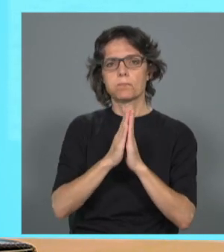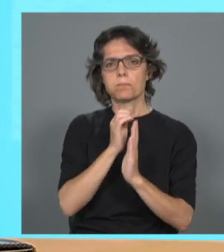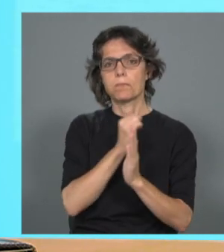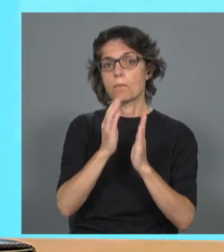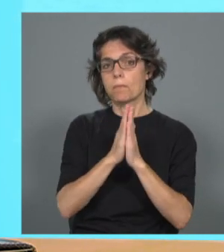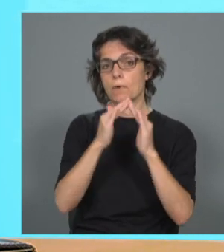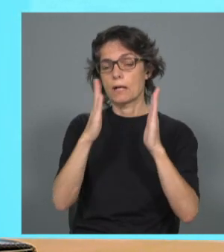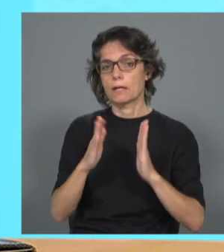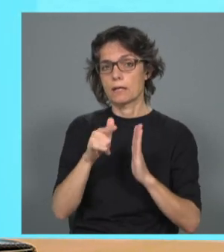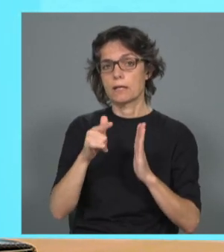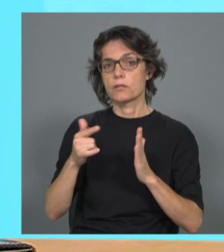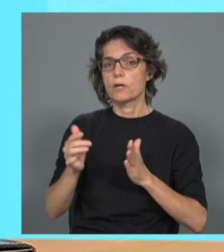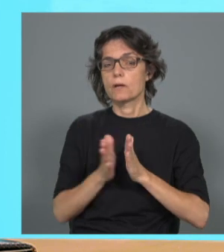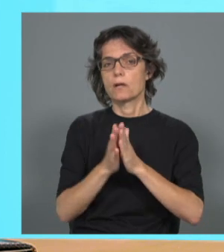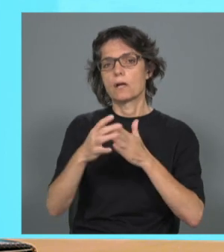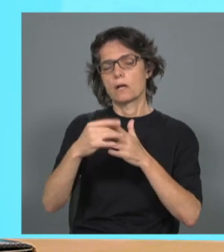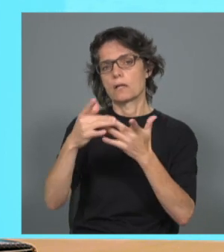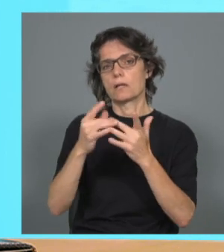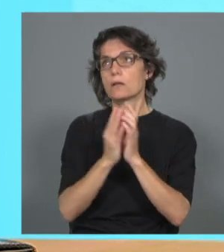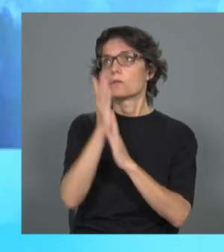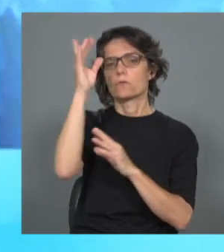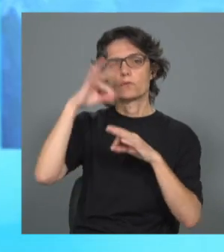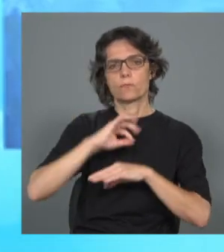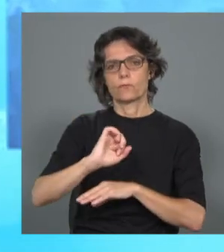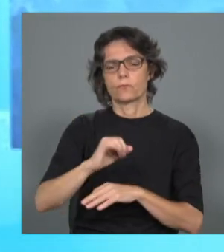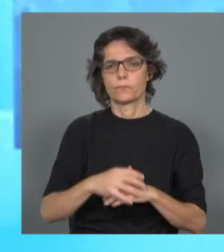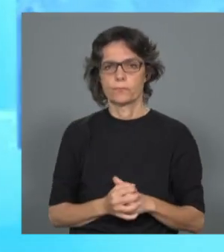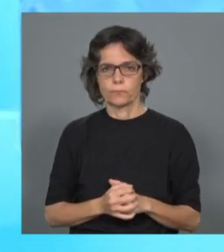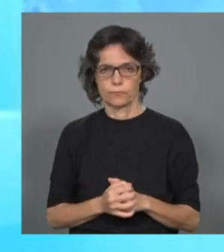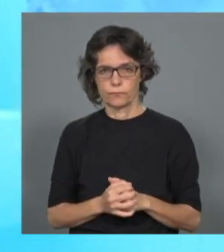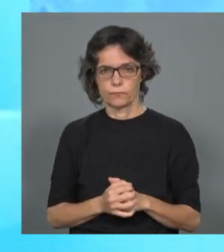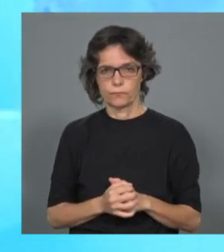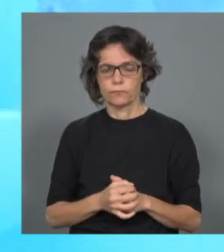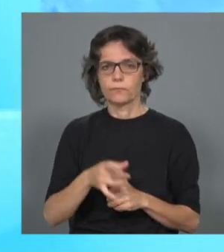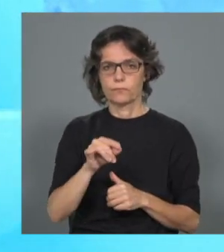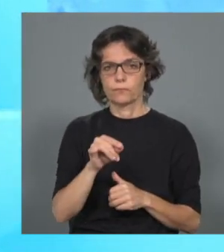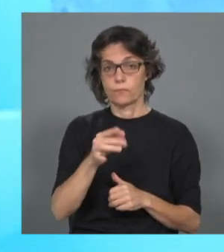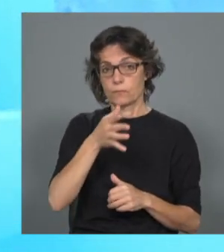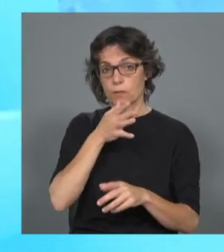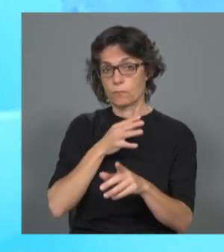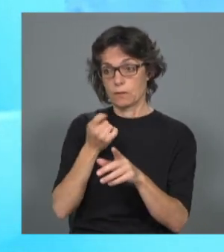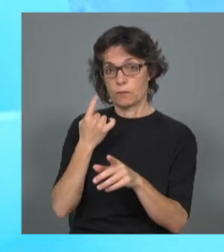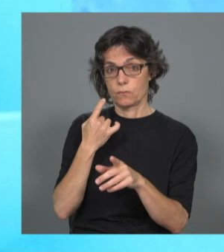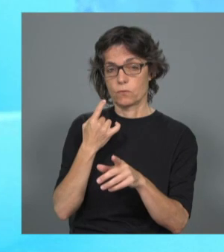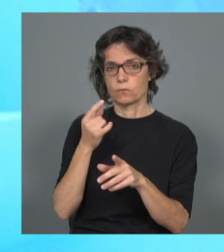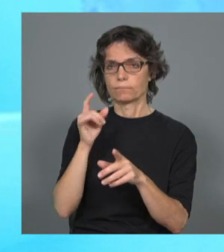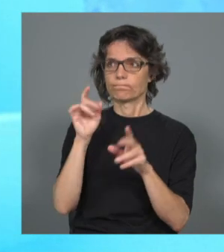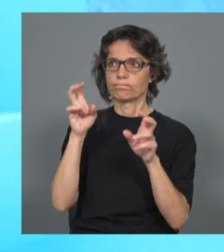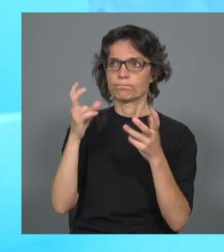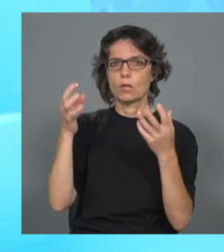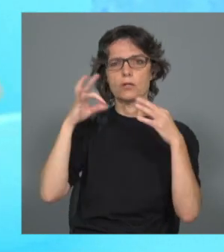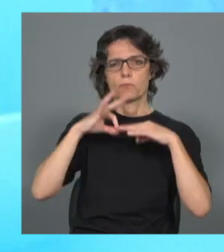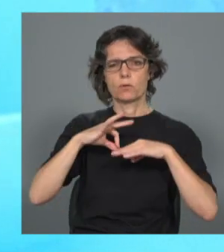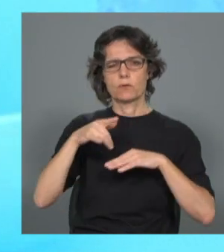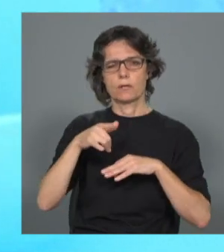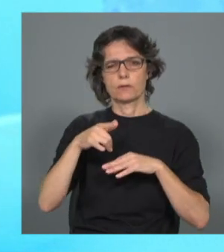conduzidos pelo Espírito de Deus. E se quisermos, na linha de facto que estava a terminar de afirmar, falar do Espírito Santo é falar